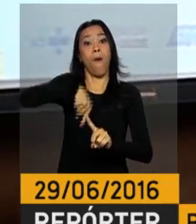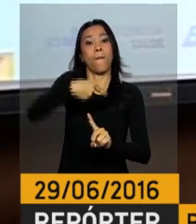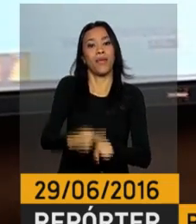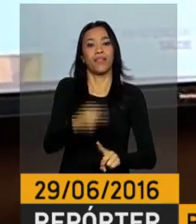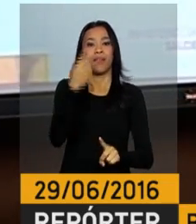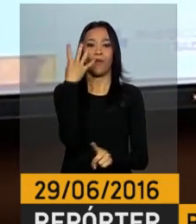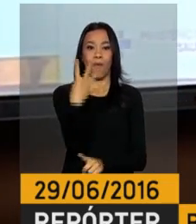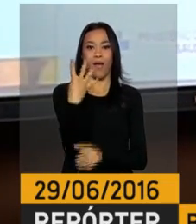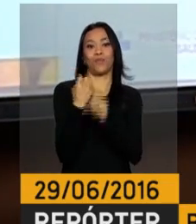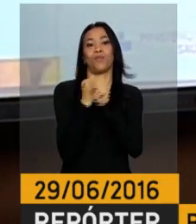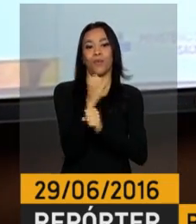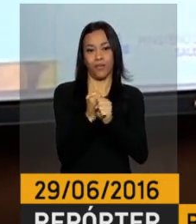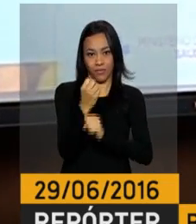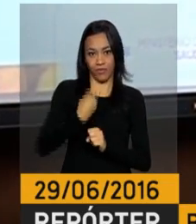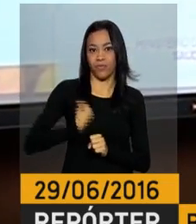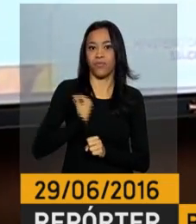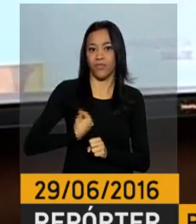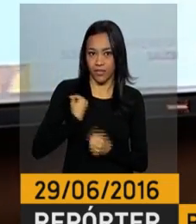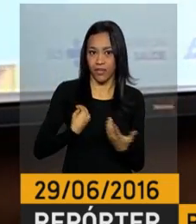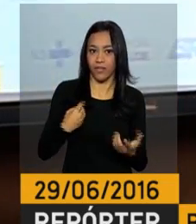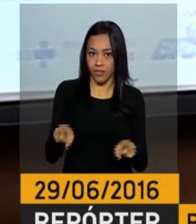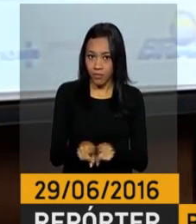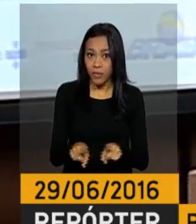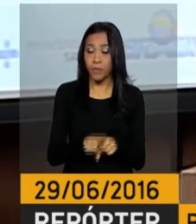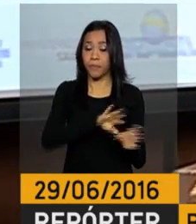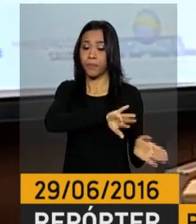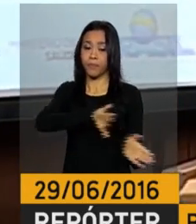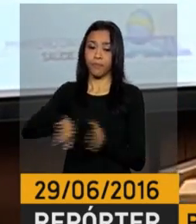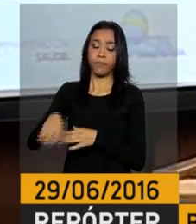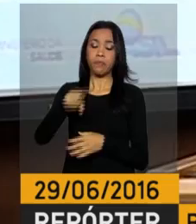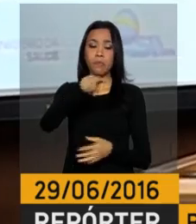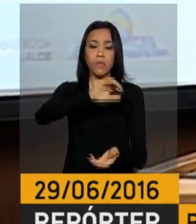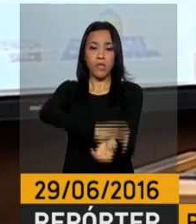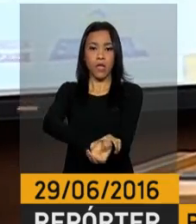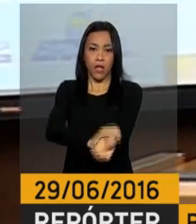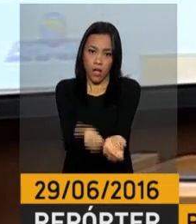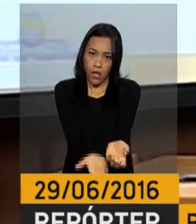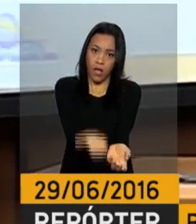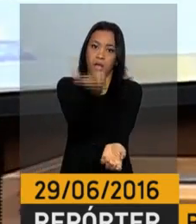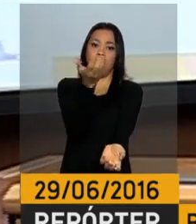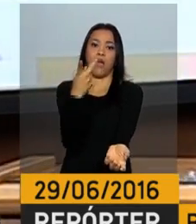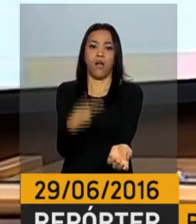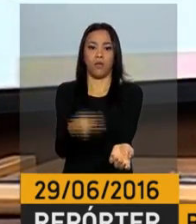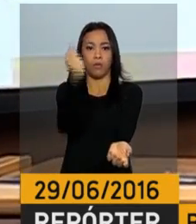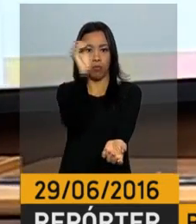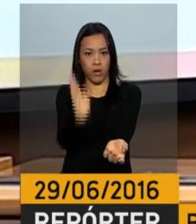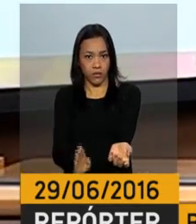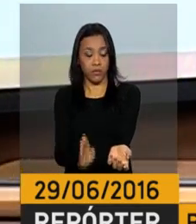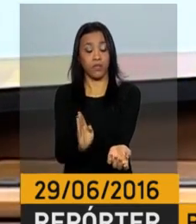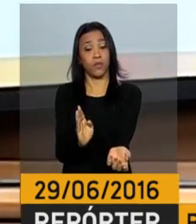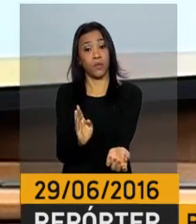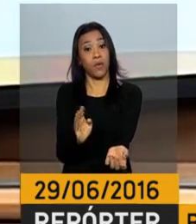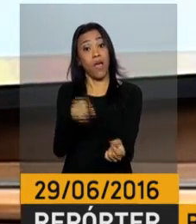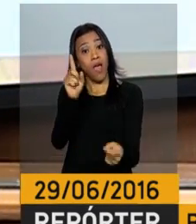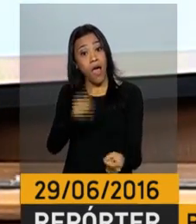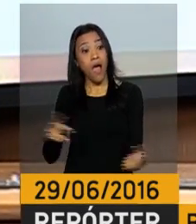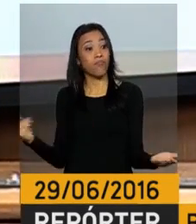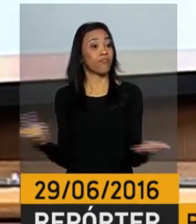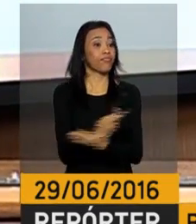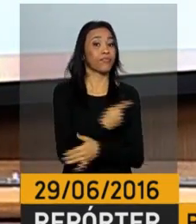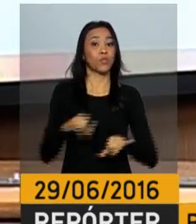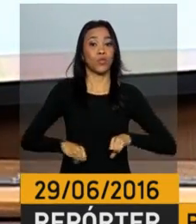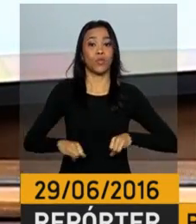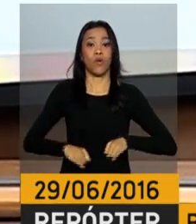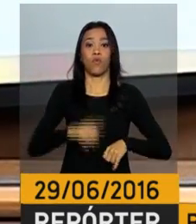Sociedade Brasileira de Cardiologia a hipertensão referida no Brasil Ela atinge cerca de 1/4 da população